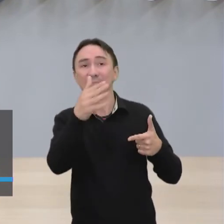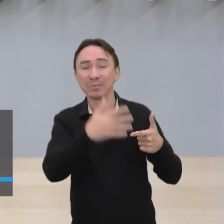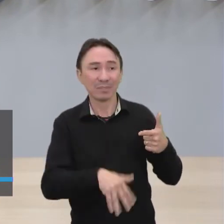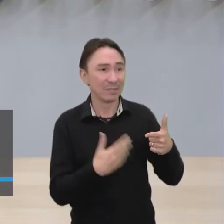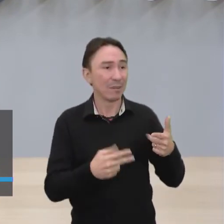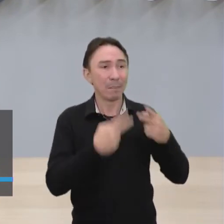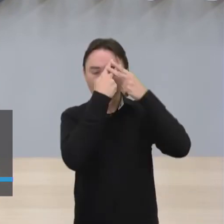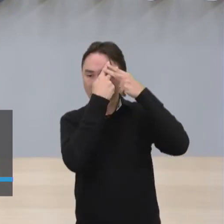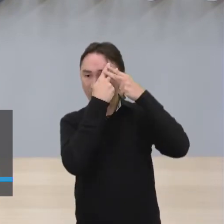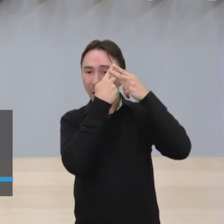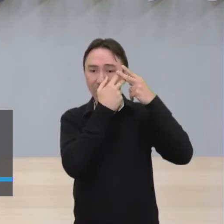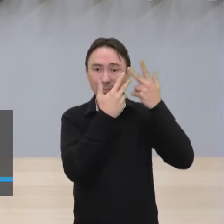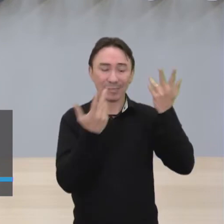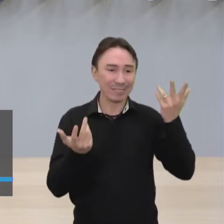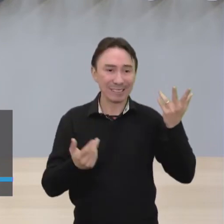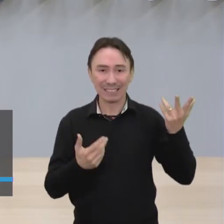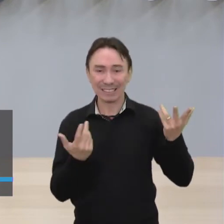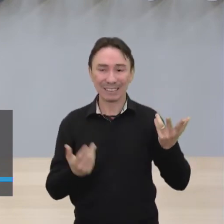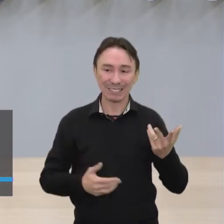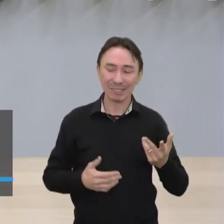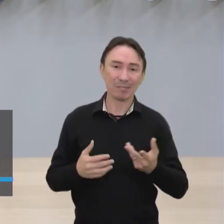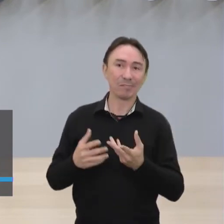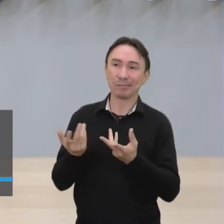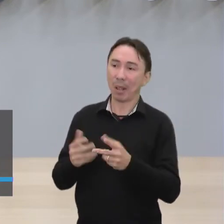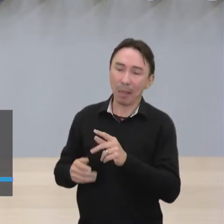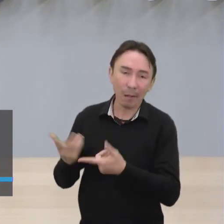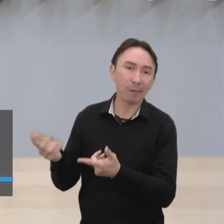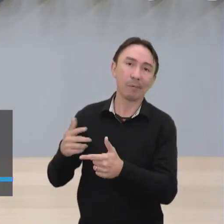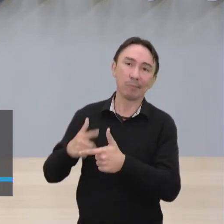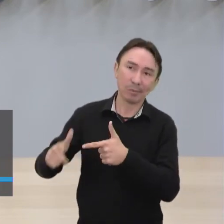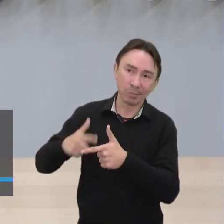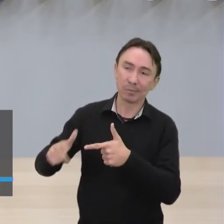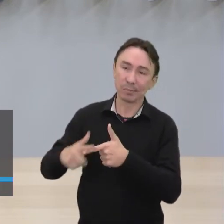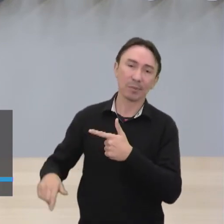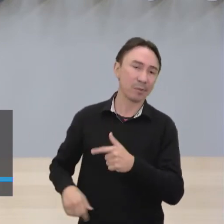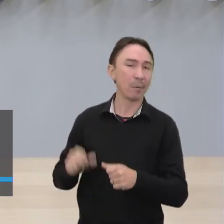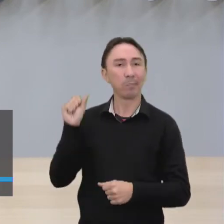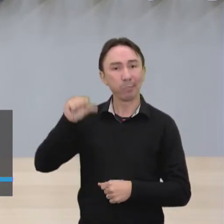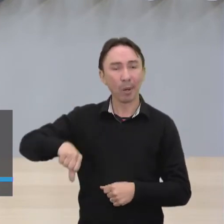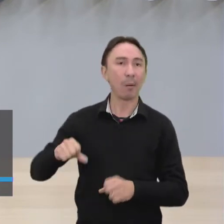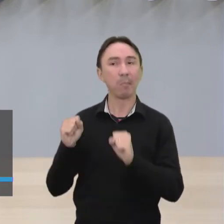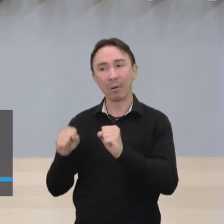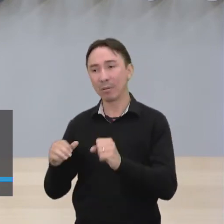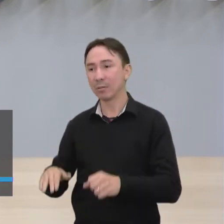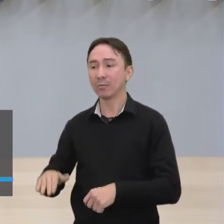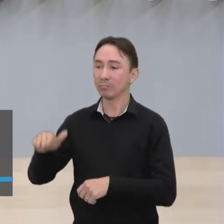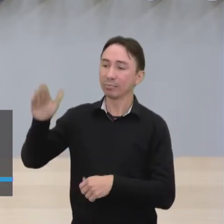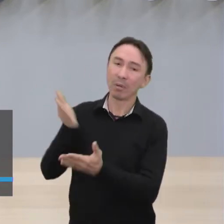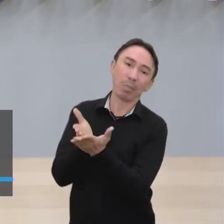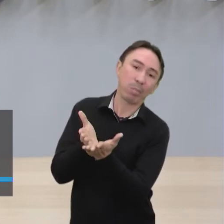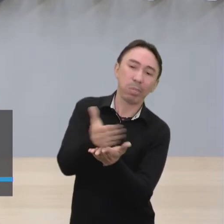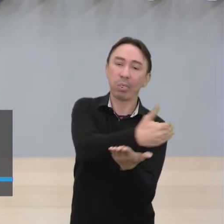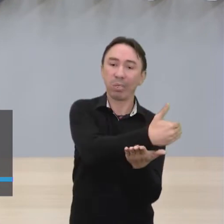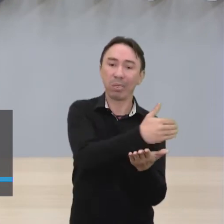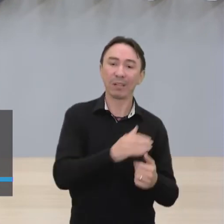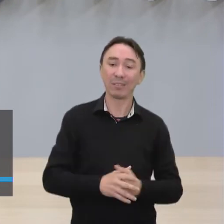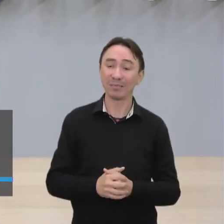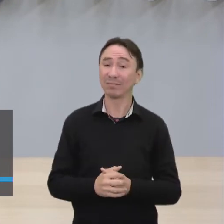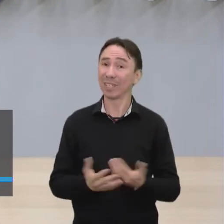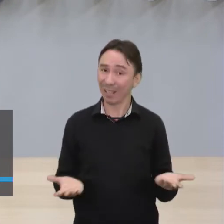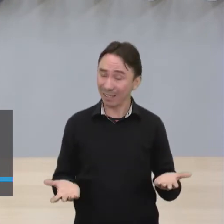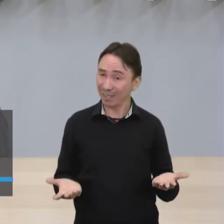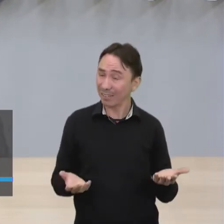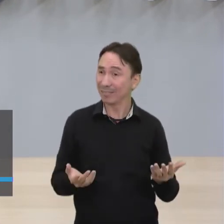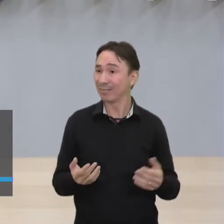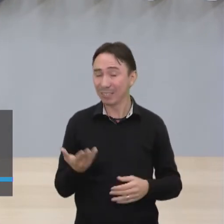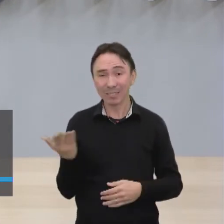sabe como isso acaba na maioria das vezes, né? Então, é um dos temas muito bons que os estudantes podem escolher, a falta de